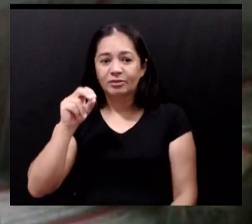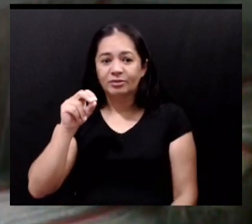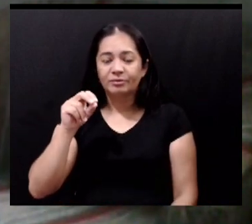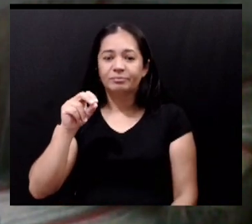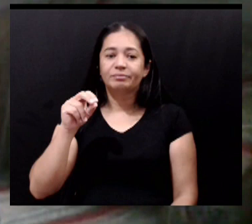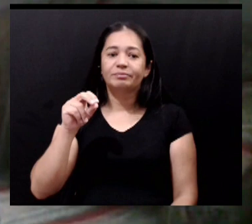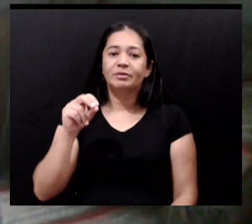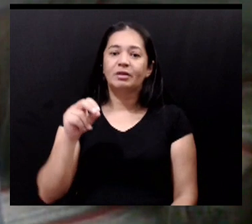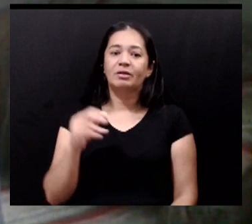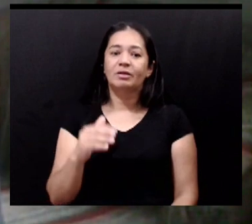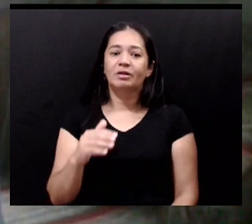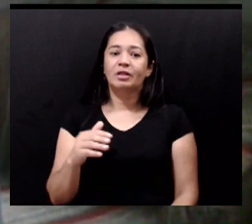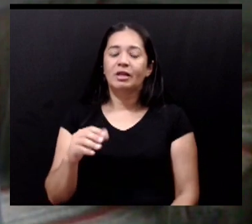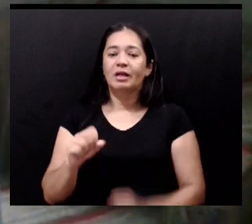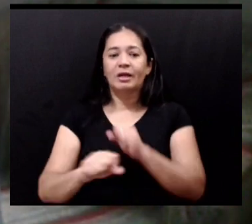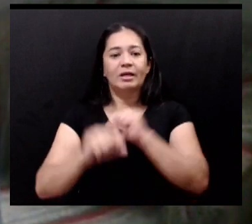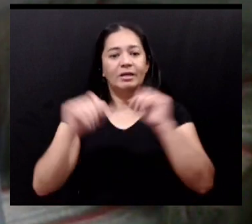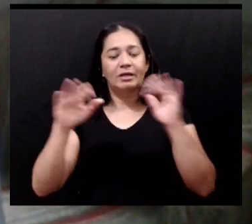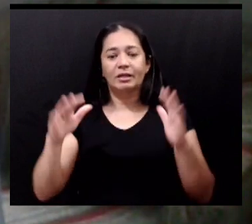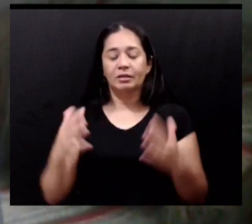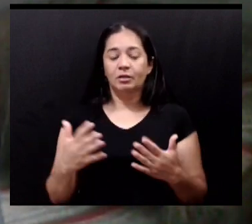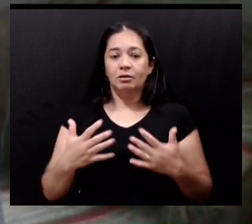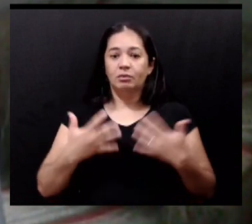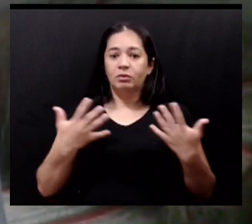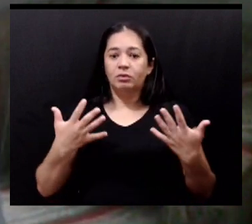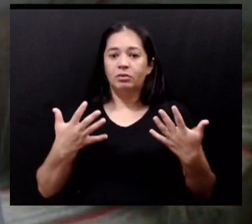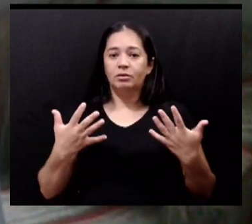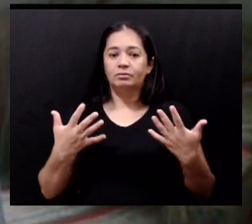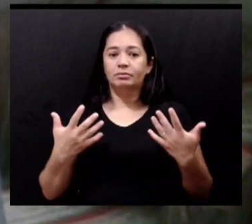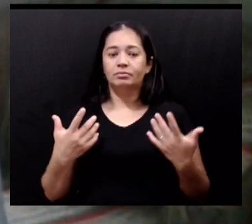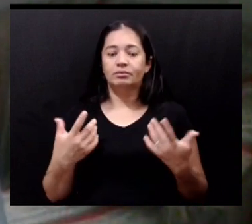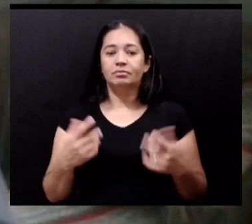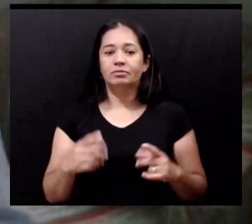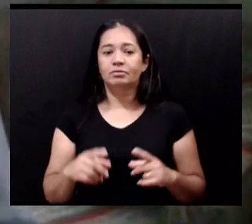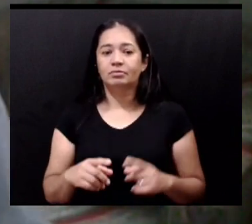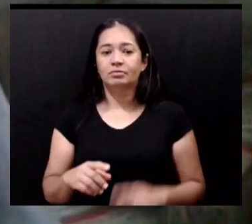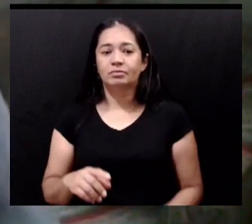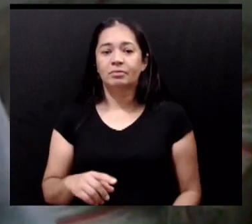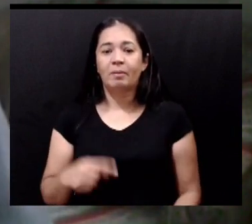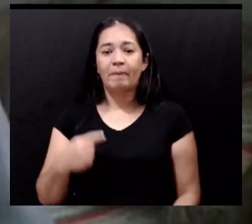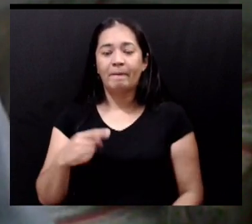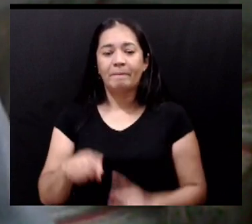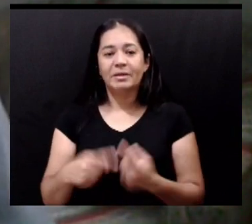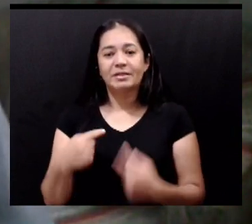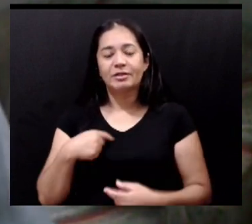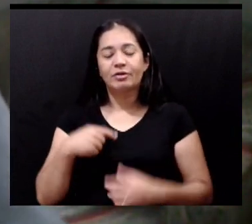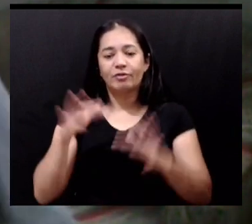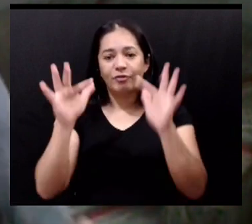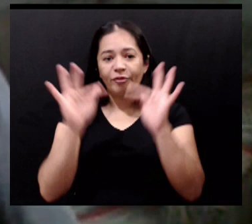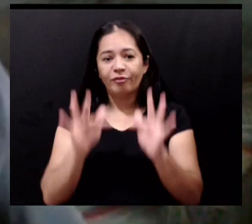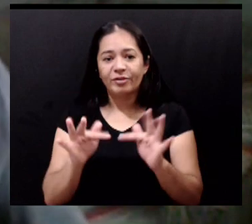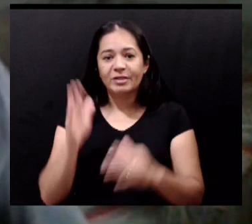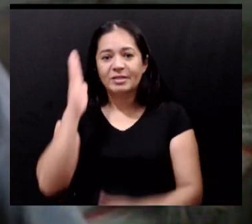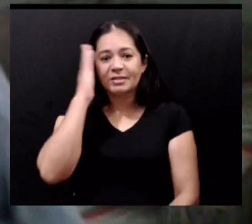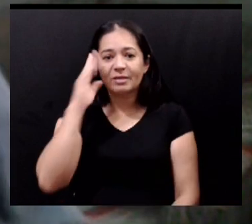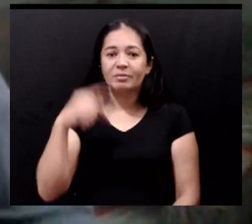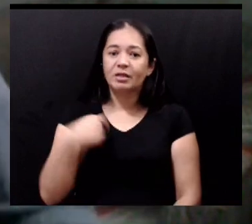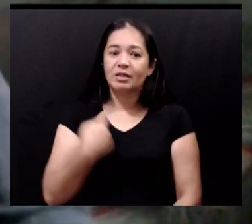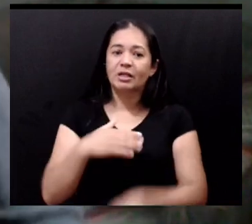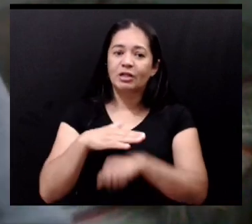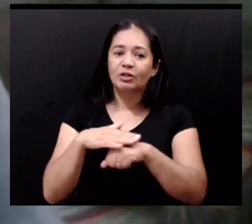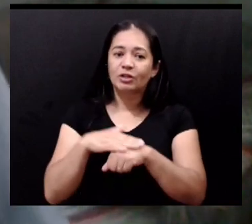gente fica em choque. Mas eu fico muito feliz em saber que a nossa conversa, que hoje com o Boa